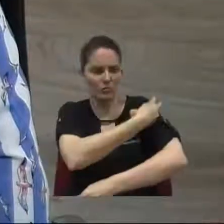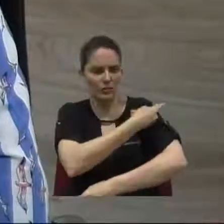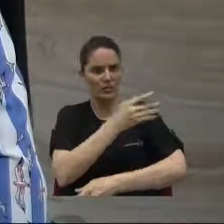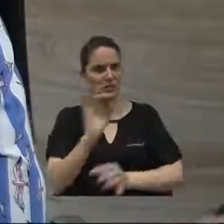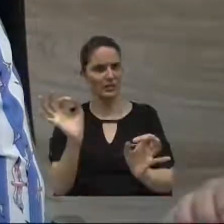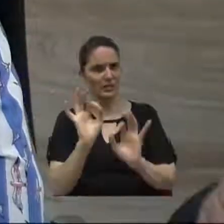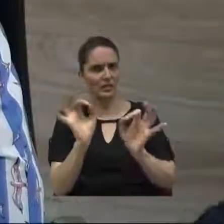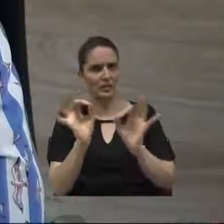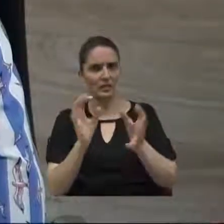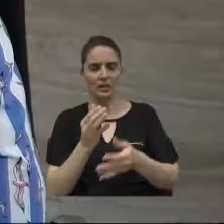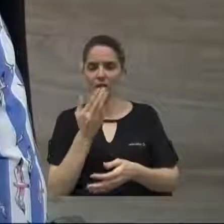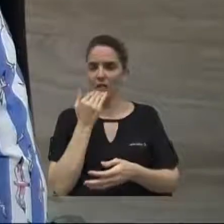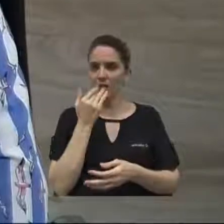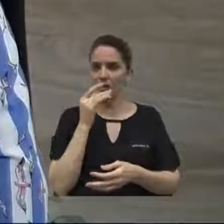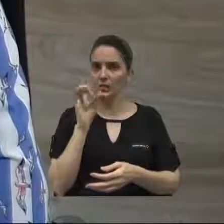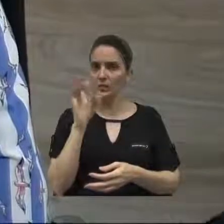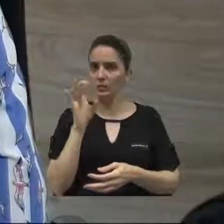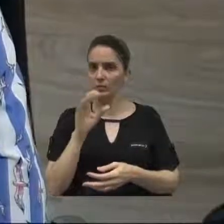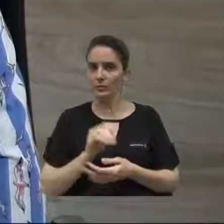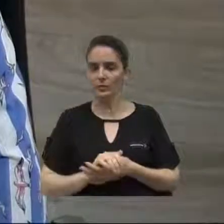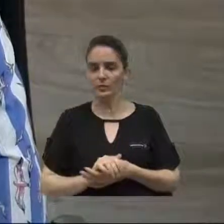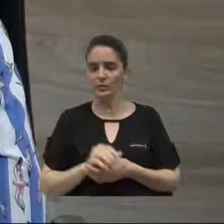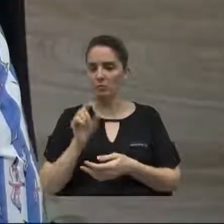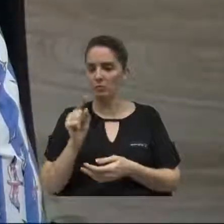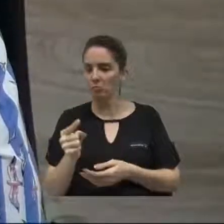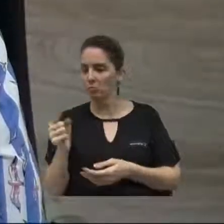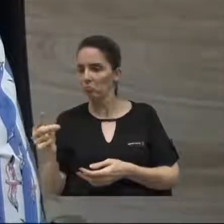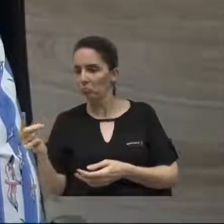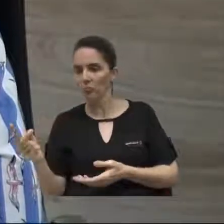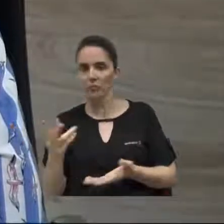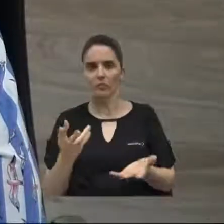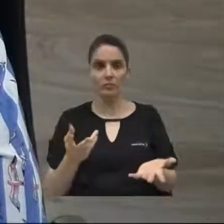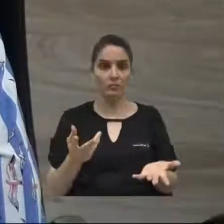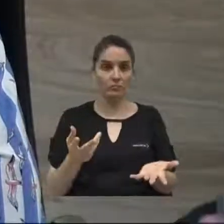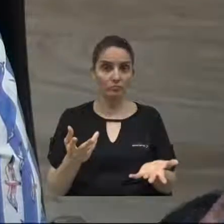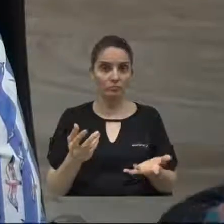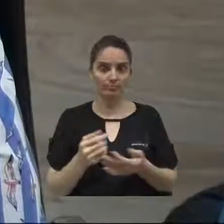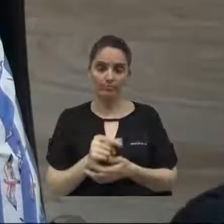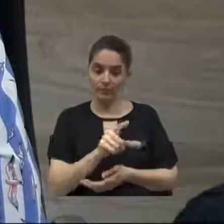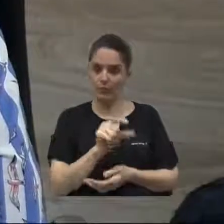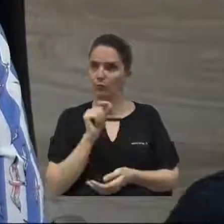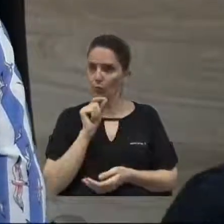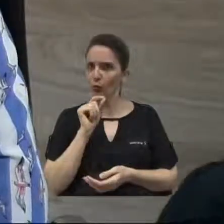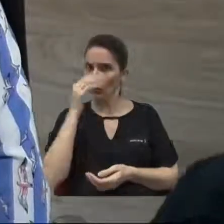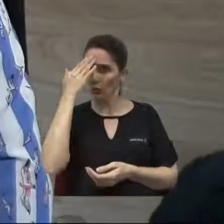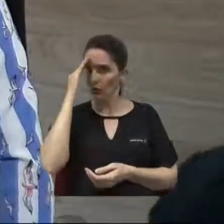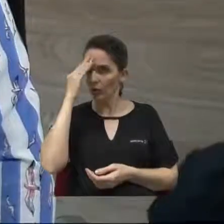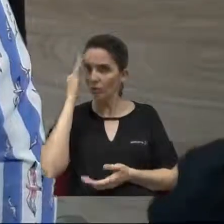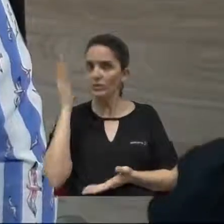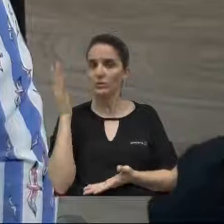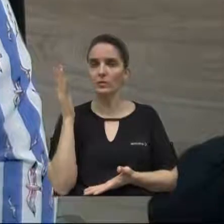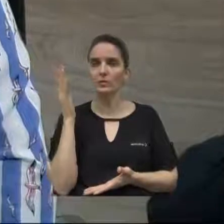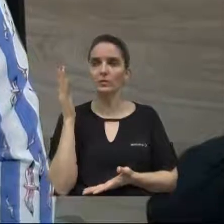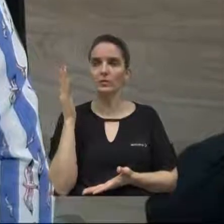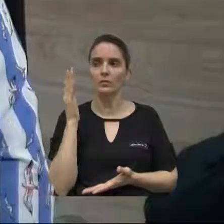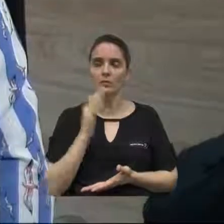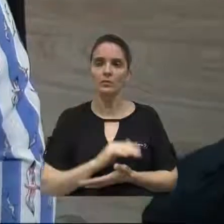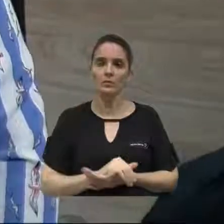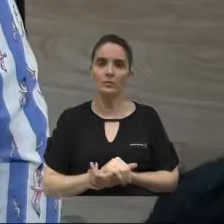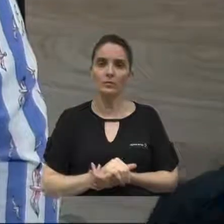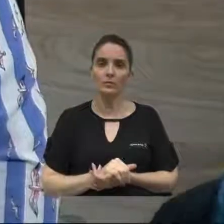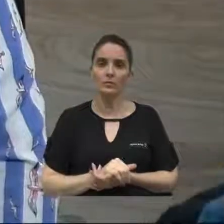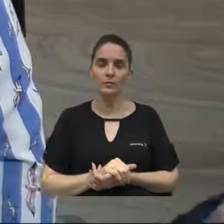vacina, o alimento é só A, B e C. Lógico que isso são opções, a gente até entende por uma parte,